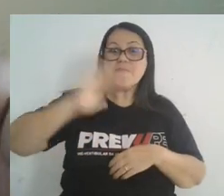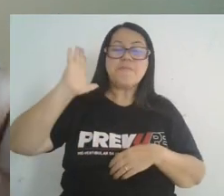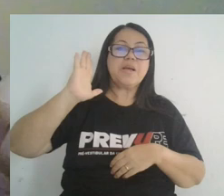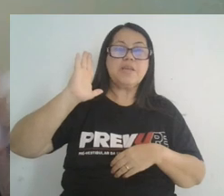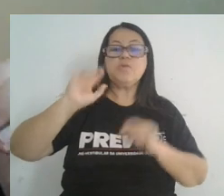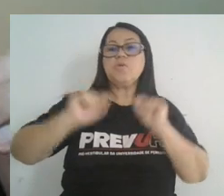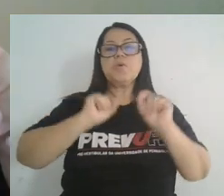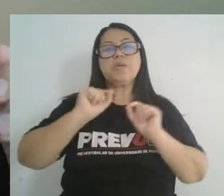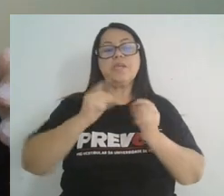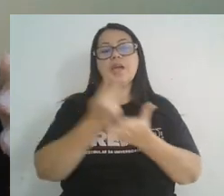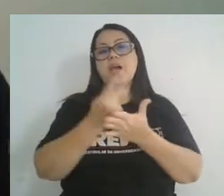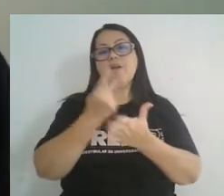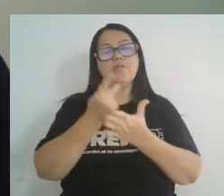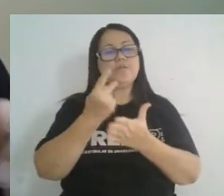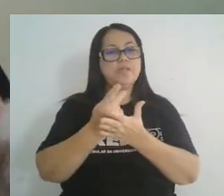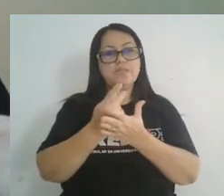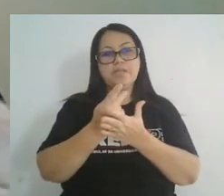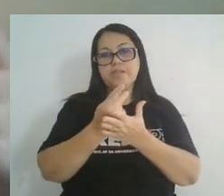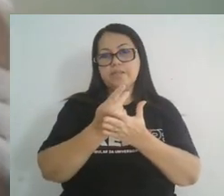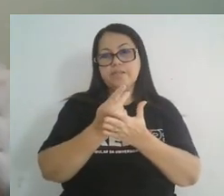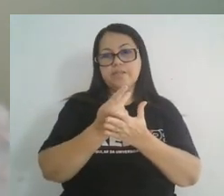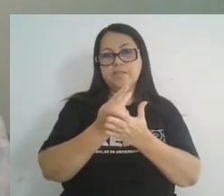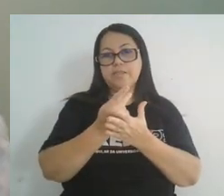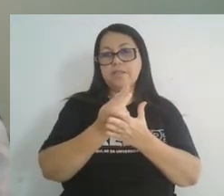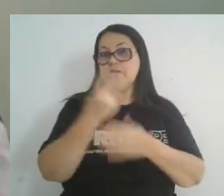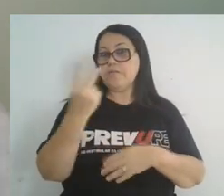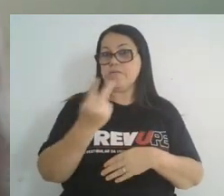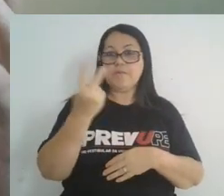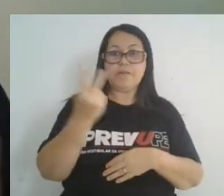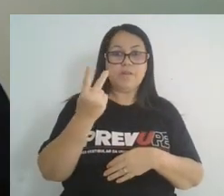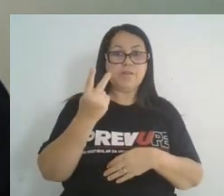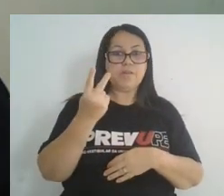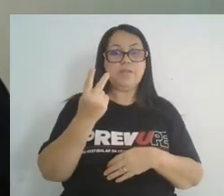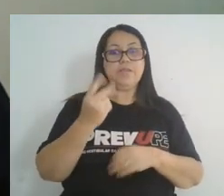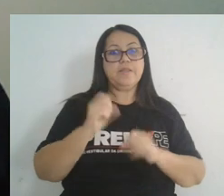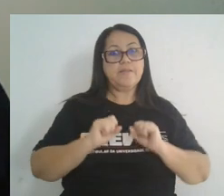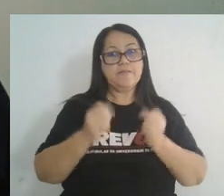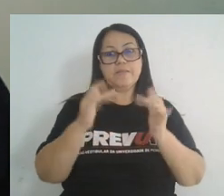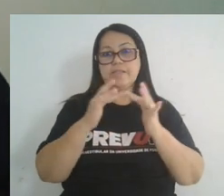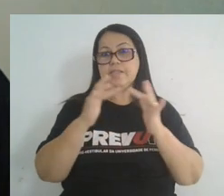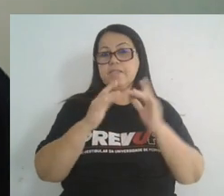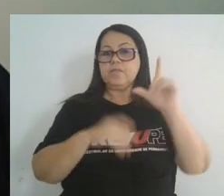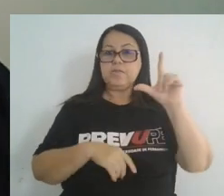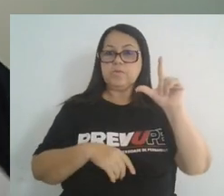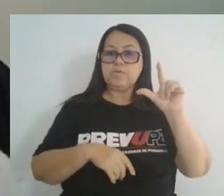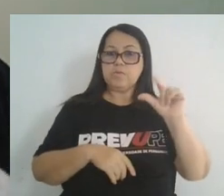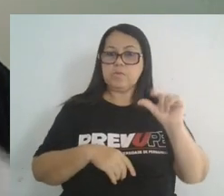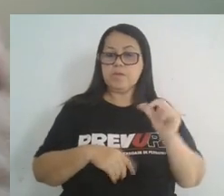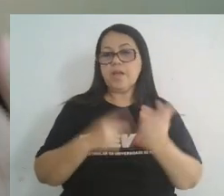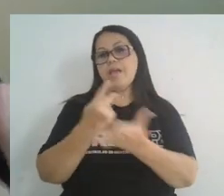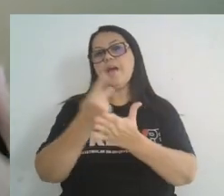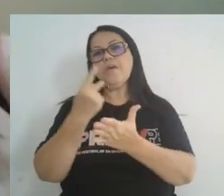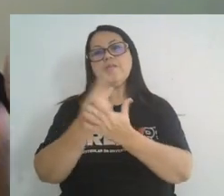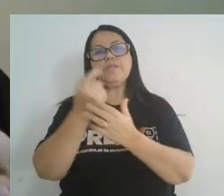do que essa, há uma queda na força de atrito, a magnitude da força de atrito, e passa a atuar aí